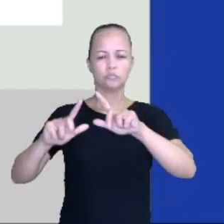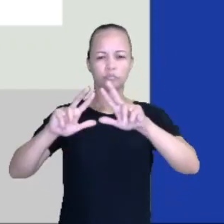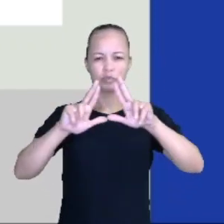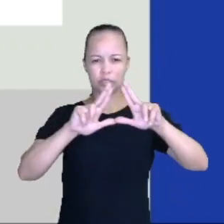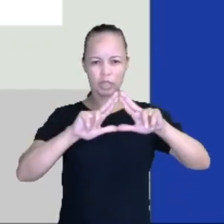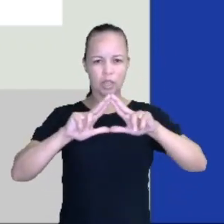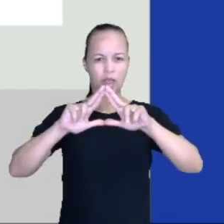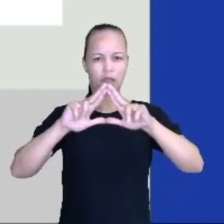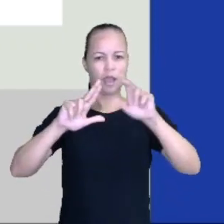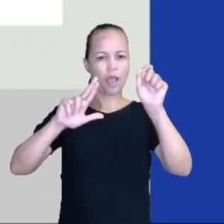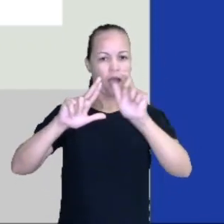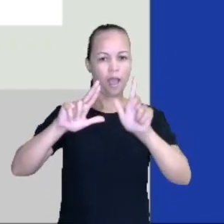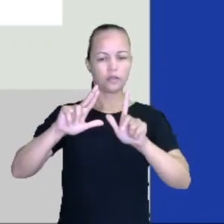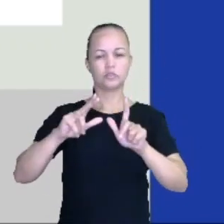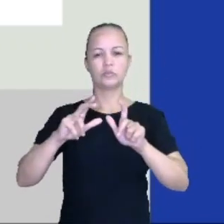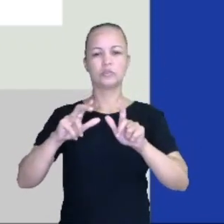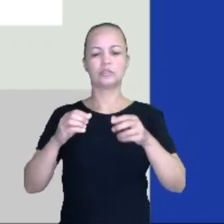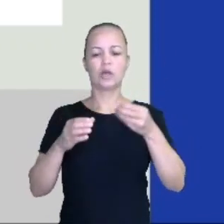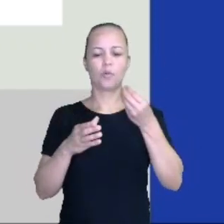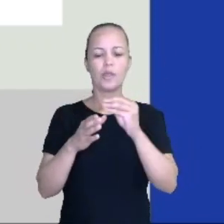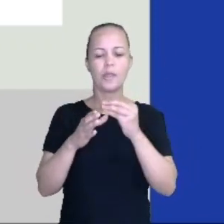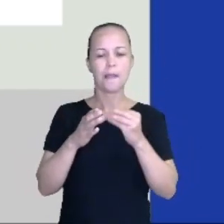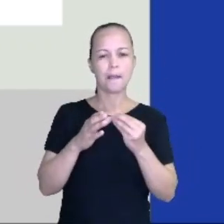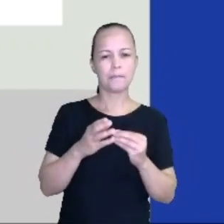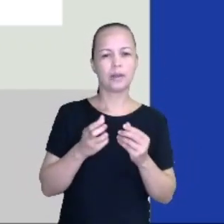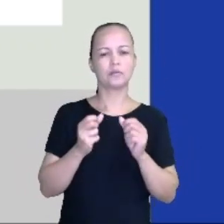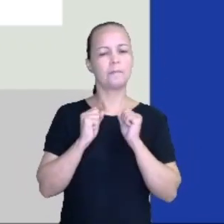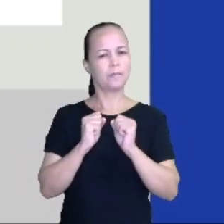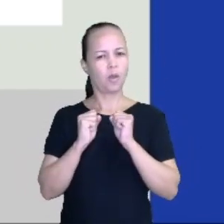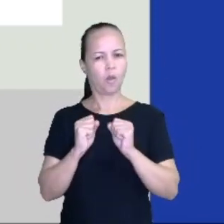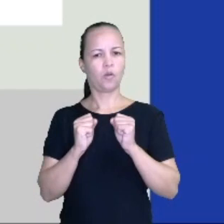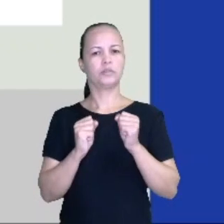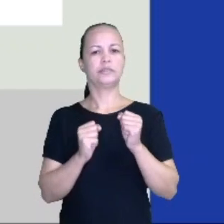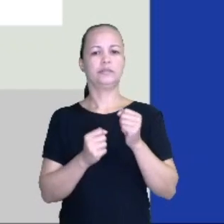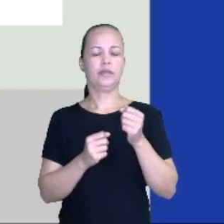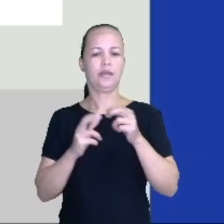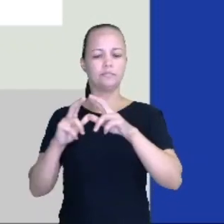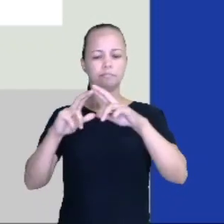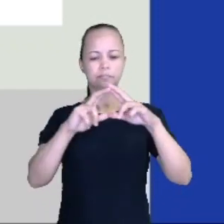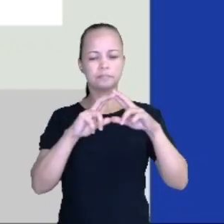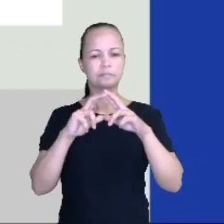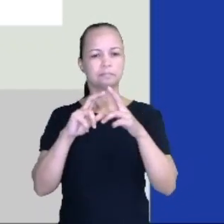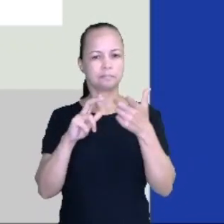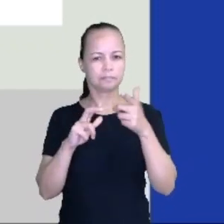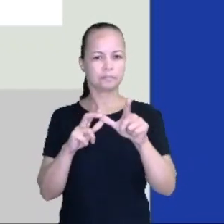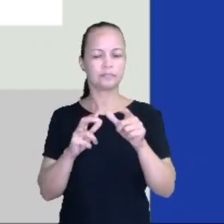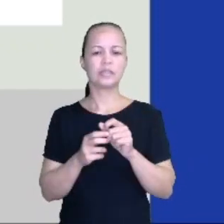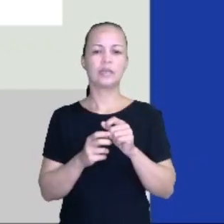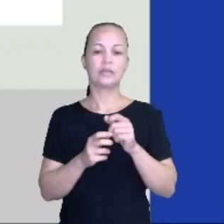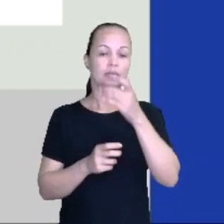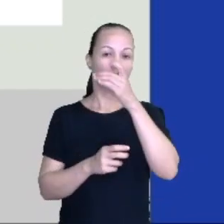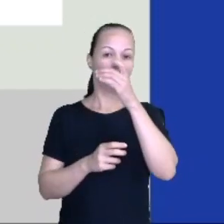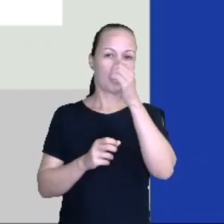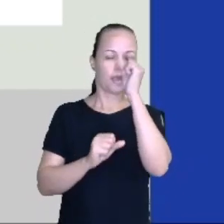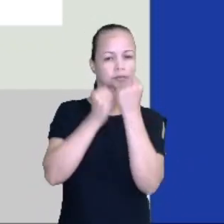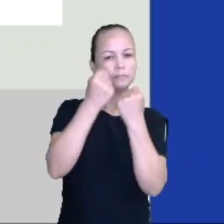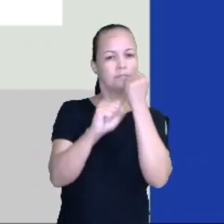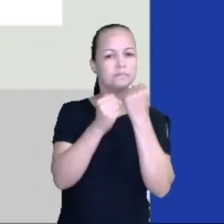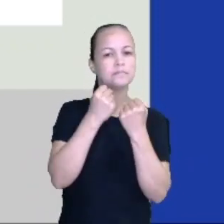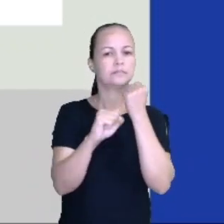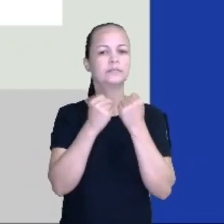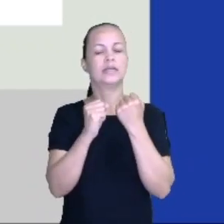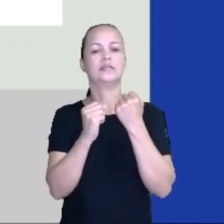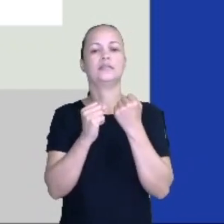apontando. São embalagens que podem ser recicladas, ou seja, que as empresas de reciclagem podem pegar